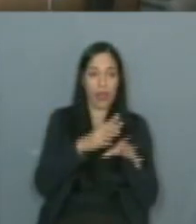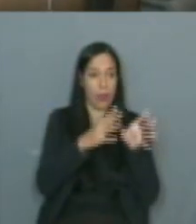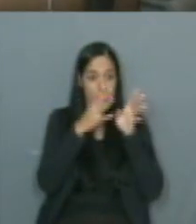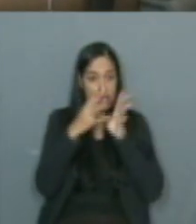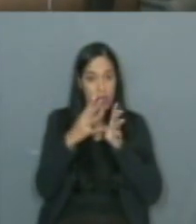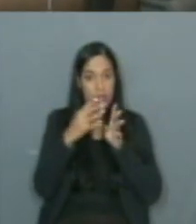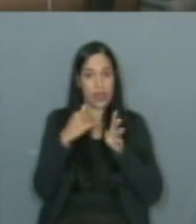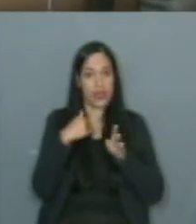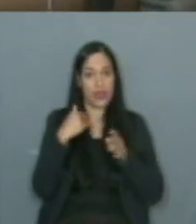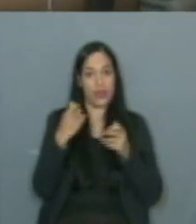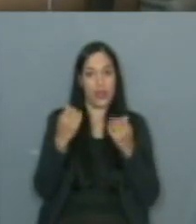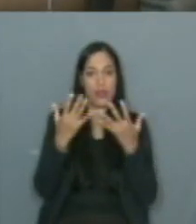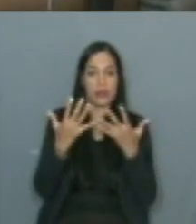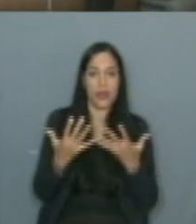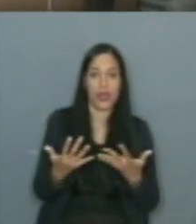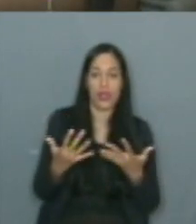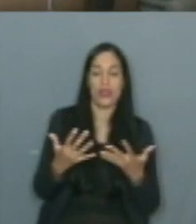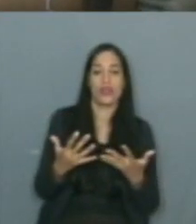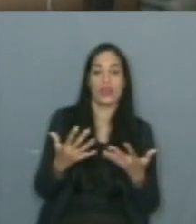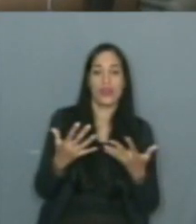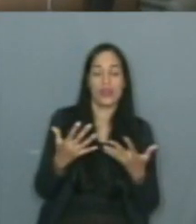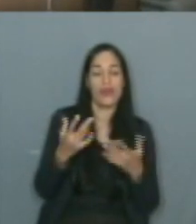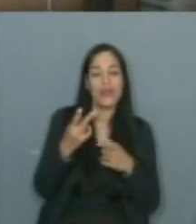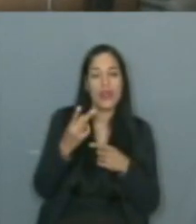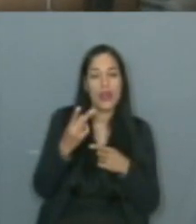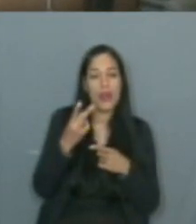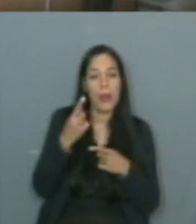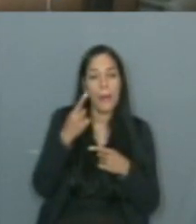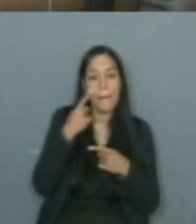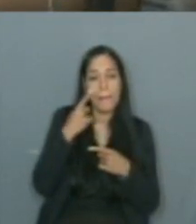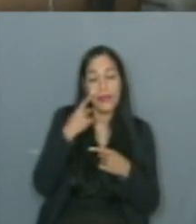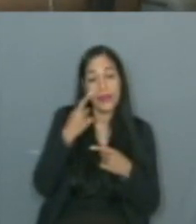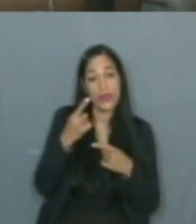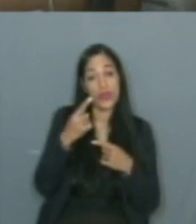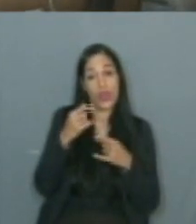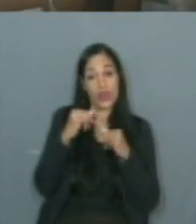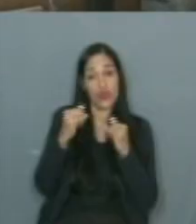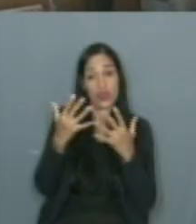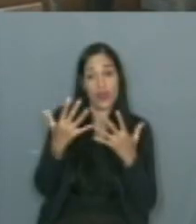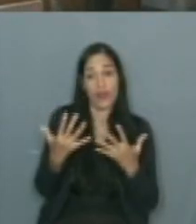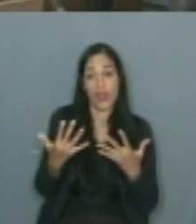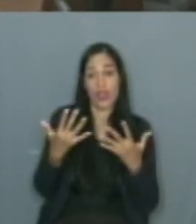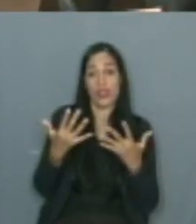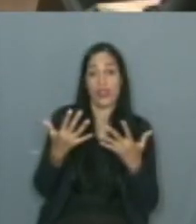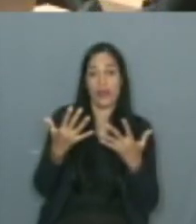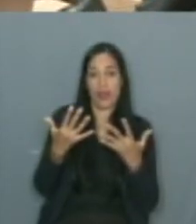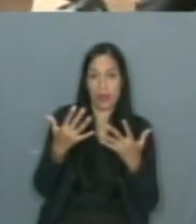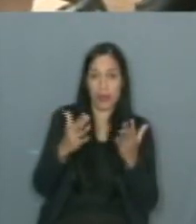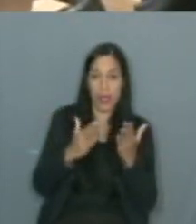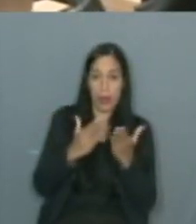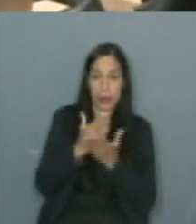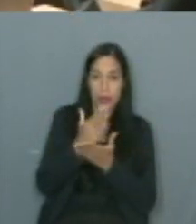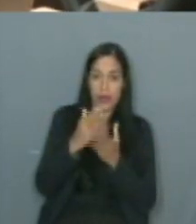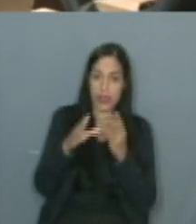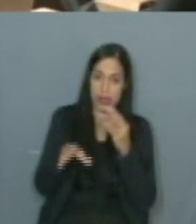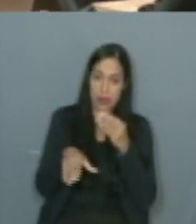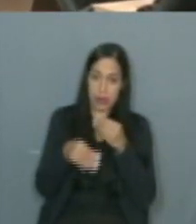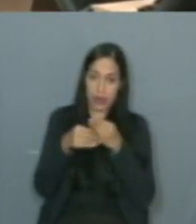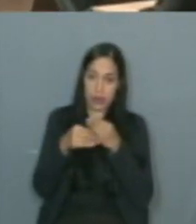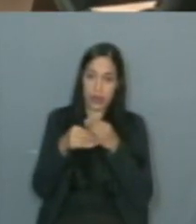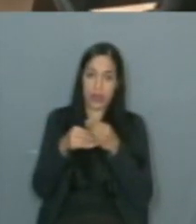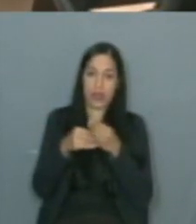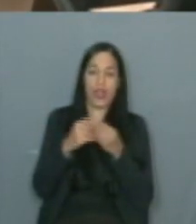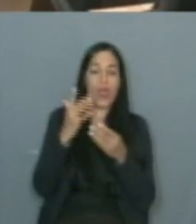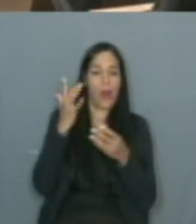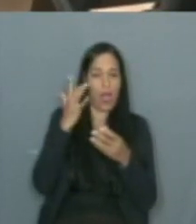estava falando. Eu estava, na verdade, tentando buscar uma justificativa para a aprovação da vossa emenda, e aí eu achei que houve o